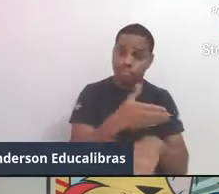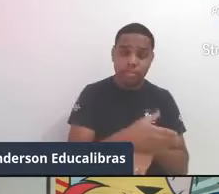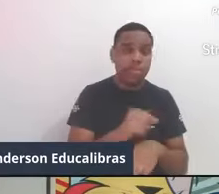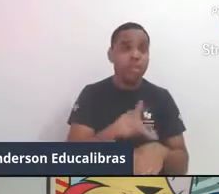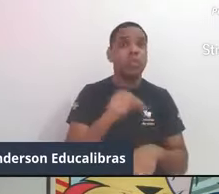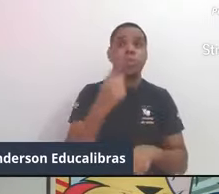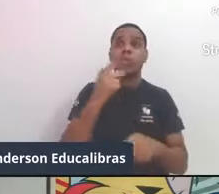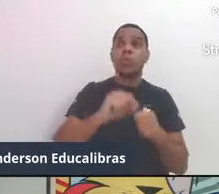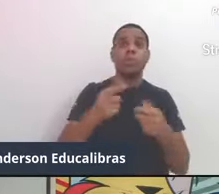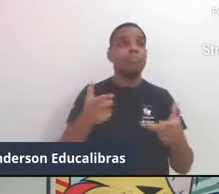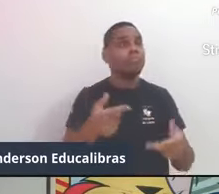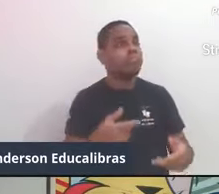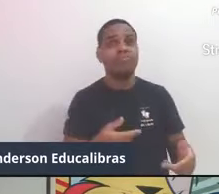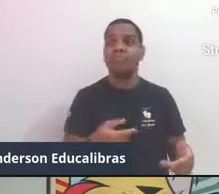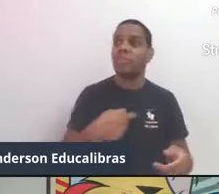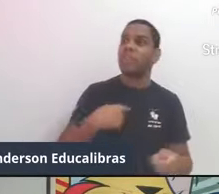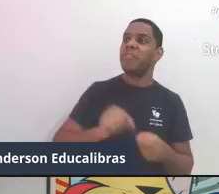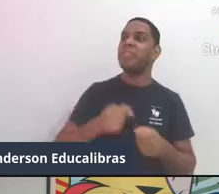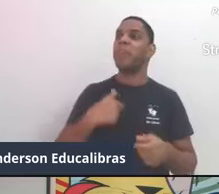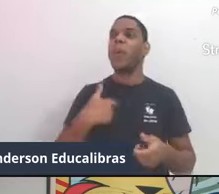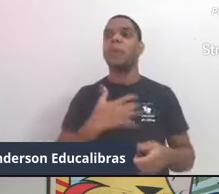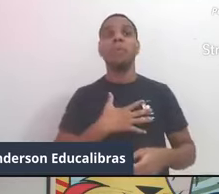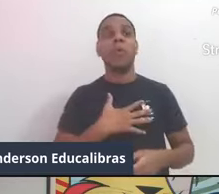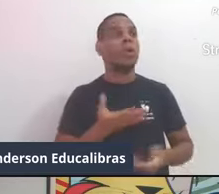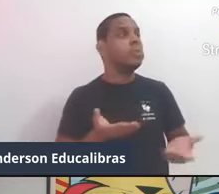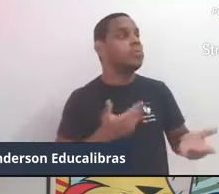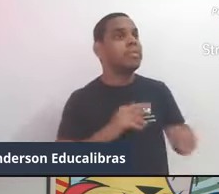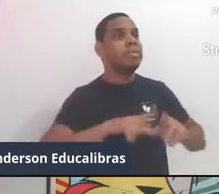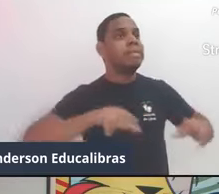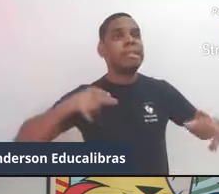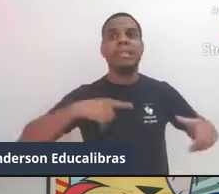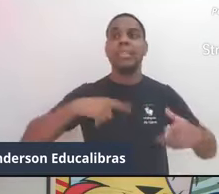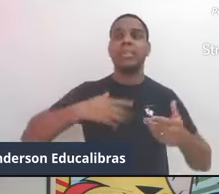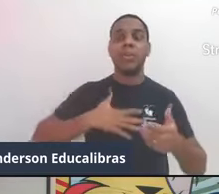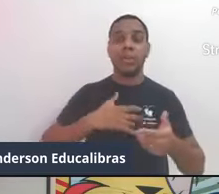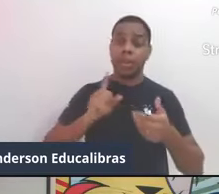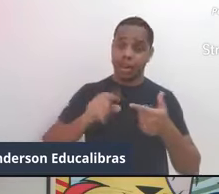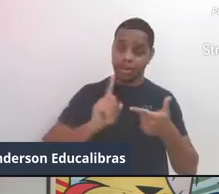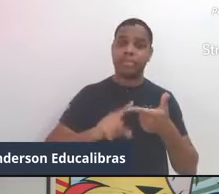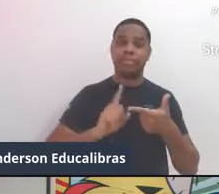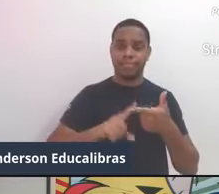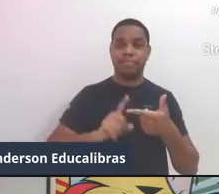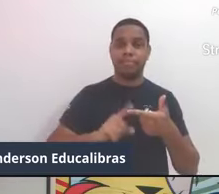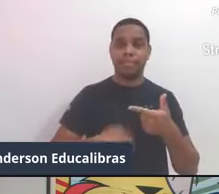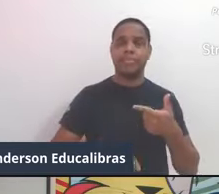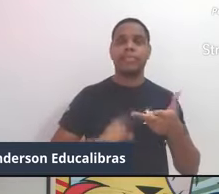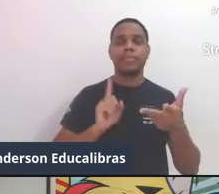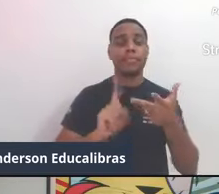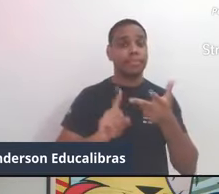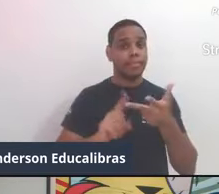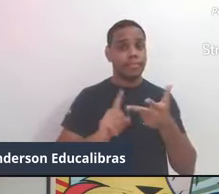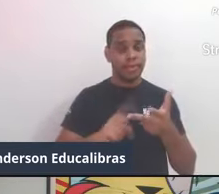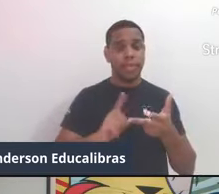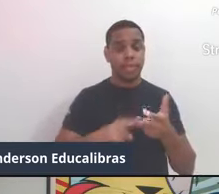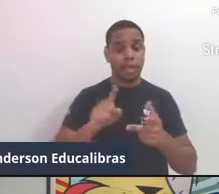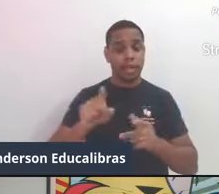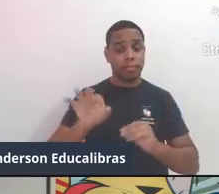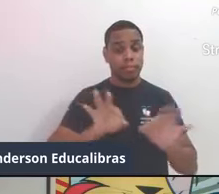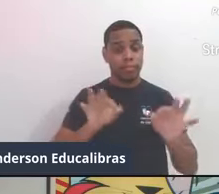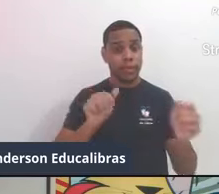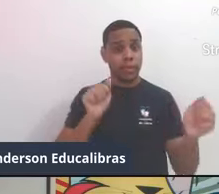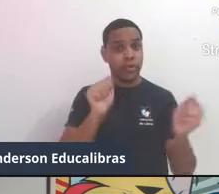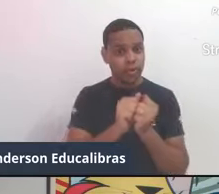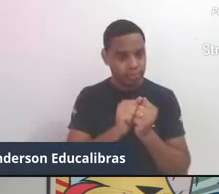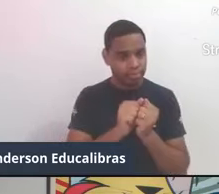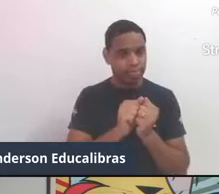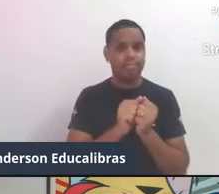coisa, se envolver, ver alguma atividade. Mas uma terceira fase é construir junto, né?